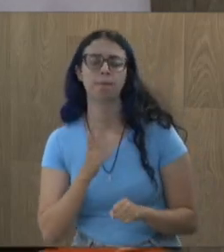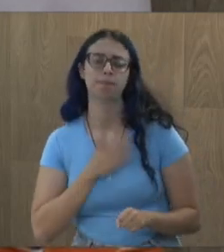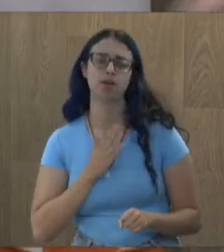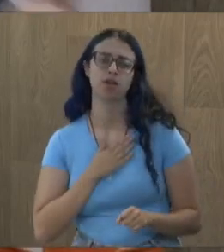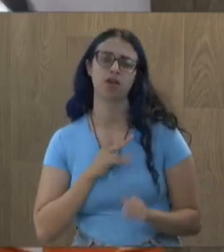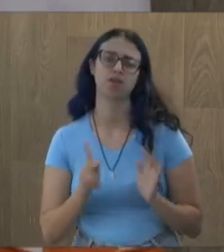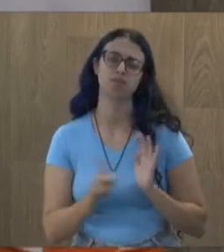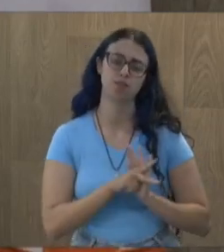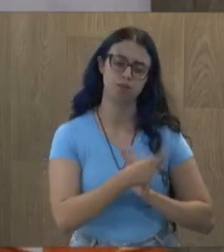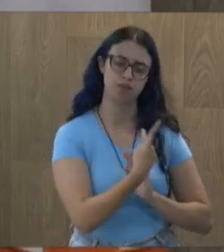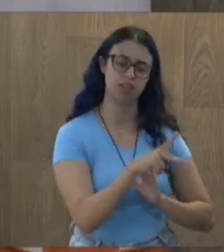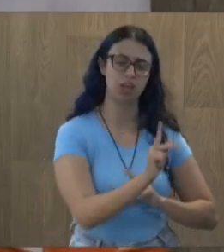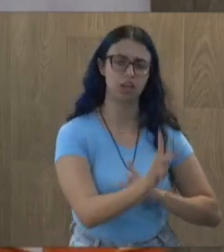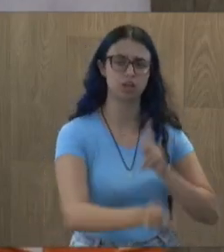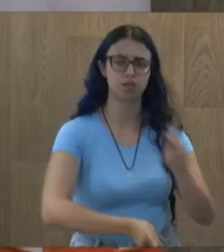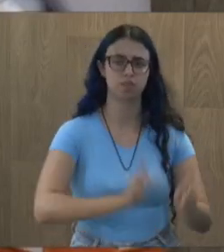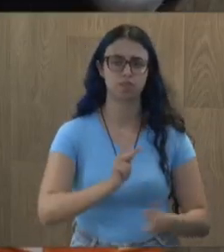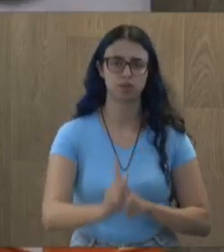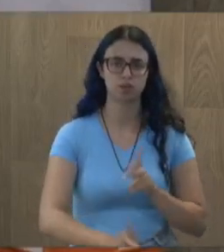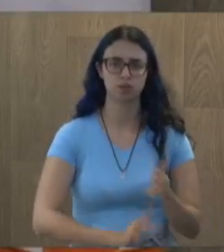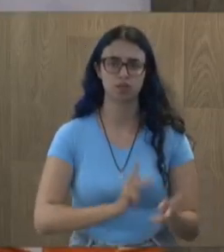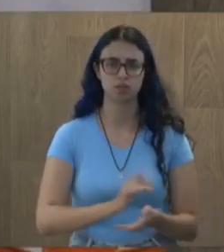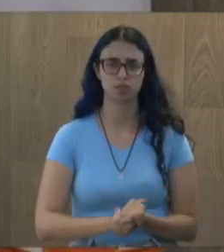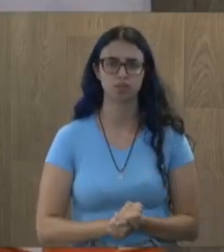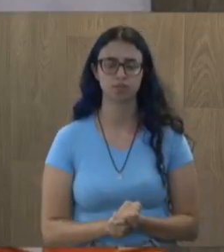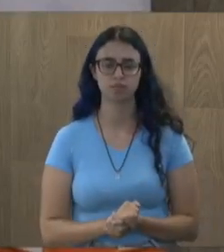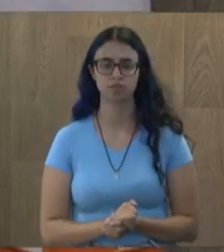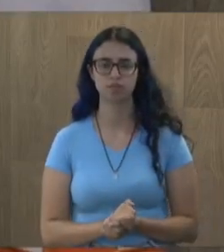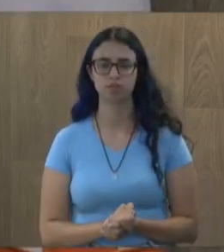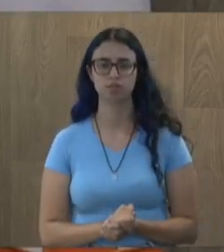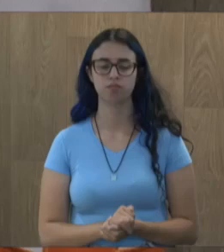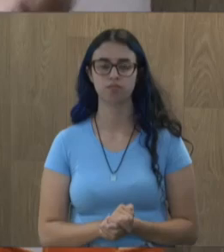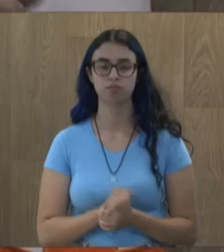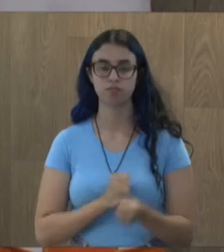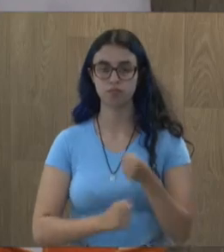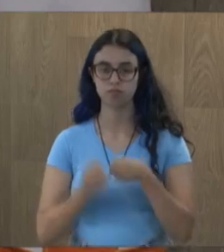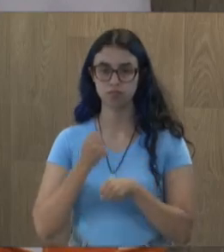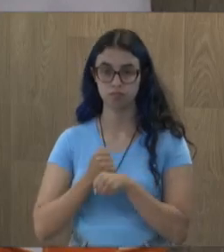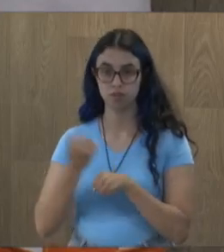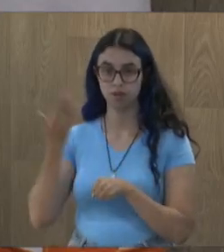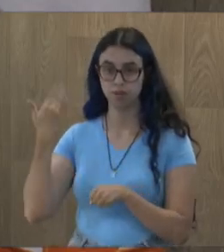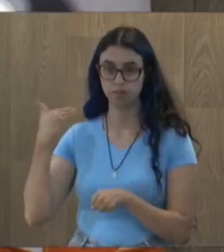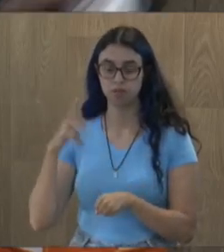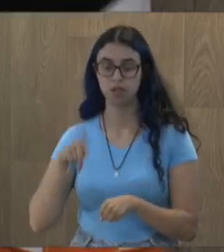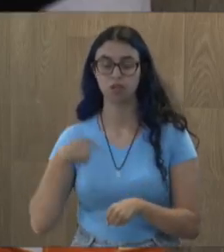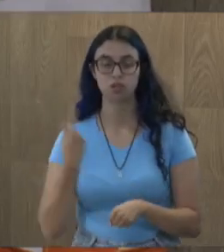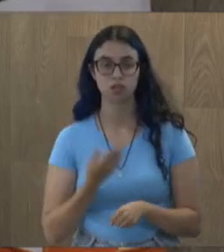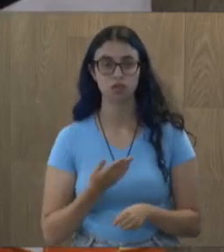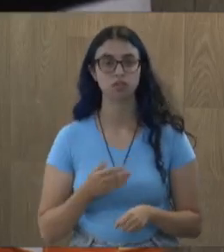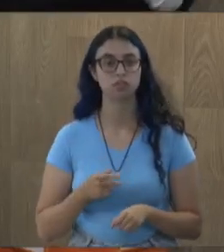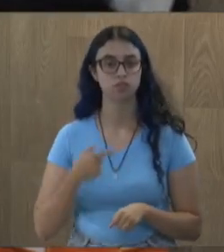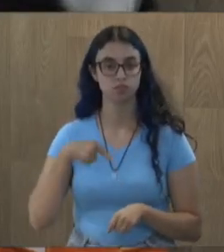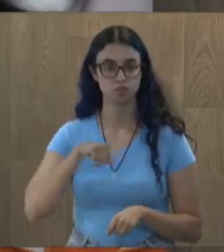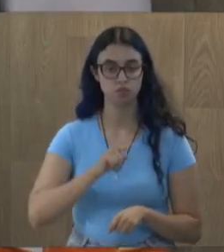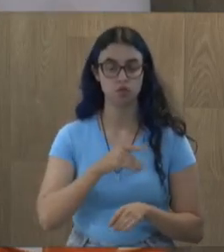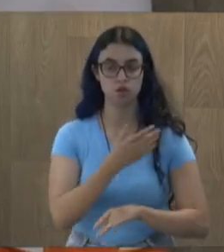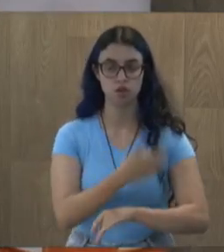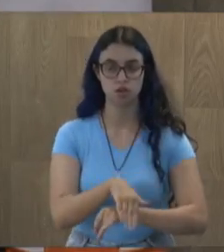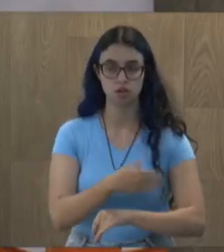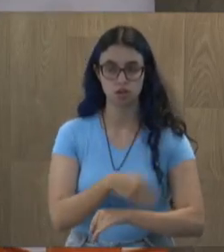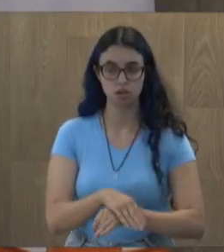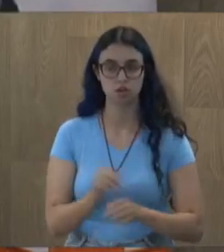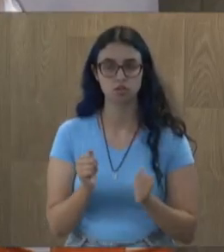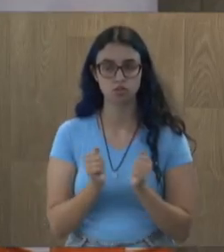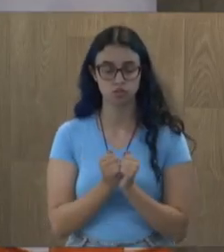faço obra, é o executivo que executa, estive com o senador o ano passado, estivemos na rua, o assessor de Longerito, que é meu